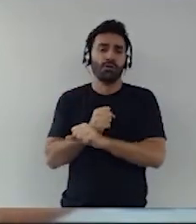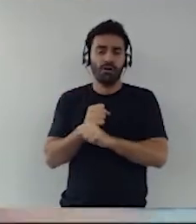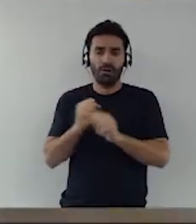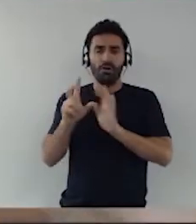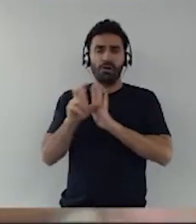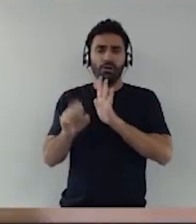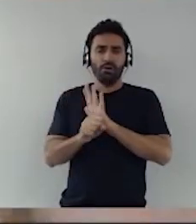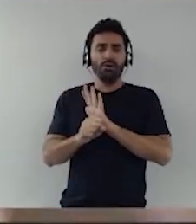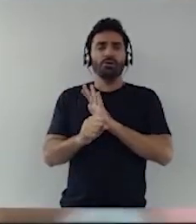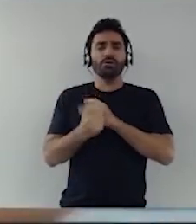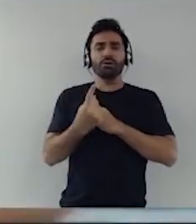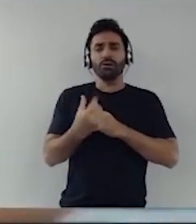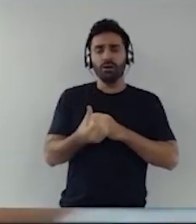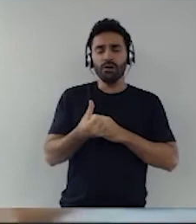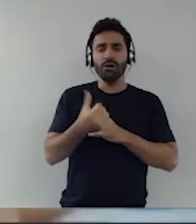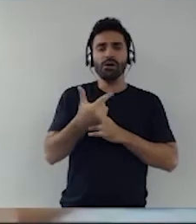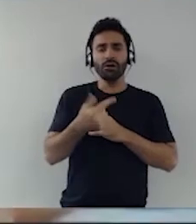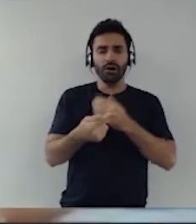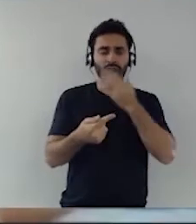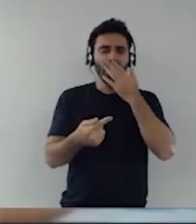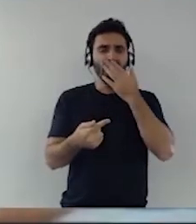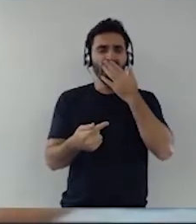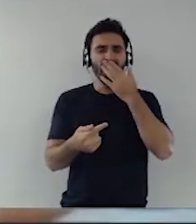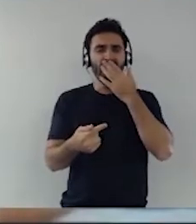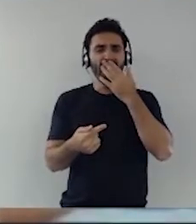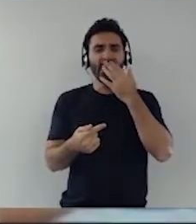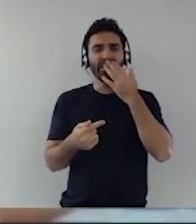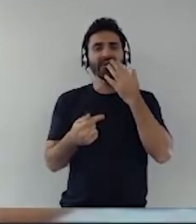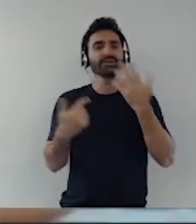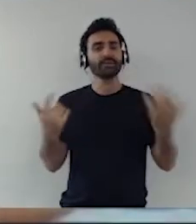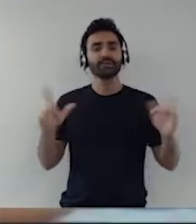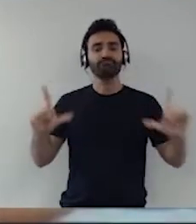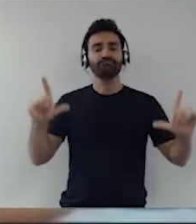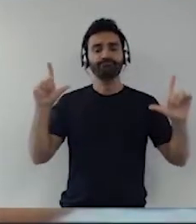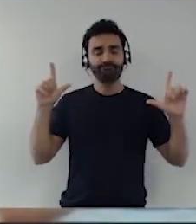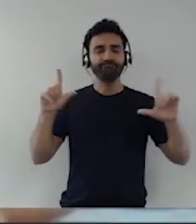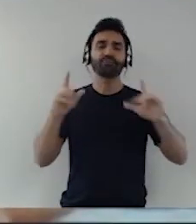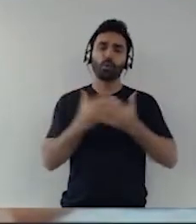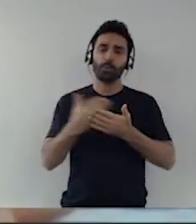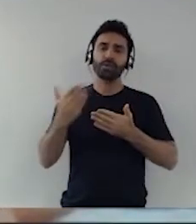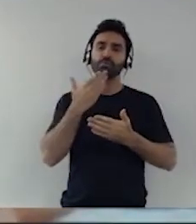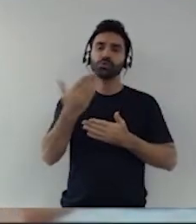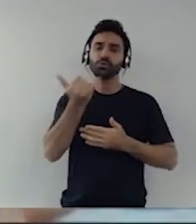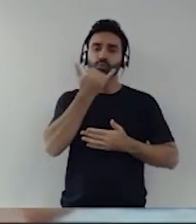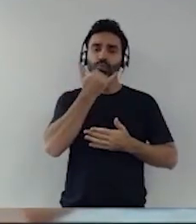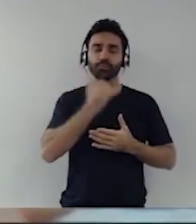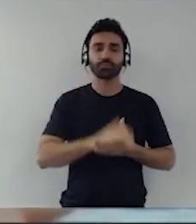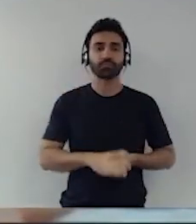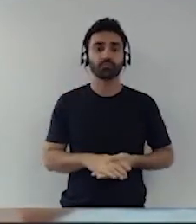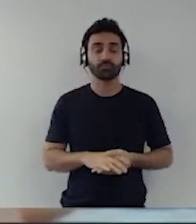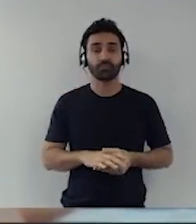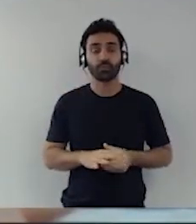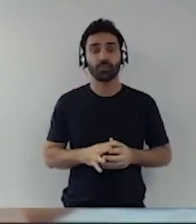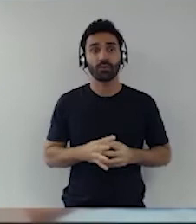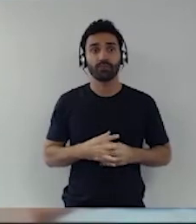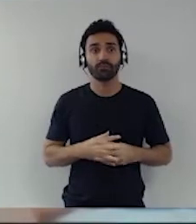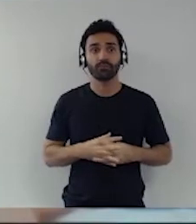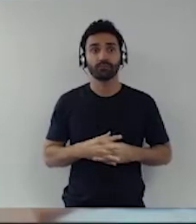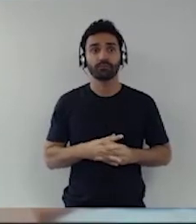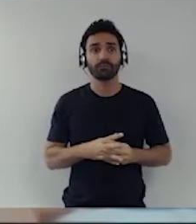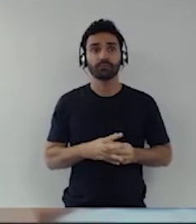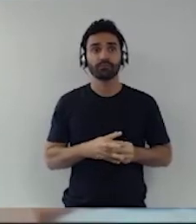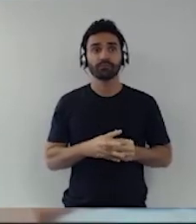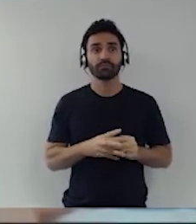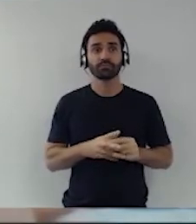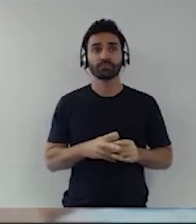séculos XVI, XVII, e vem a público pedir desculpas. E a gente,